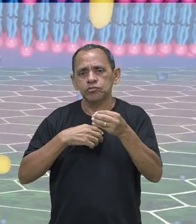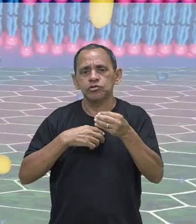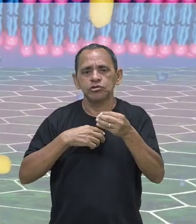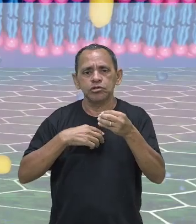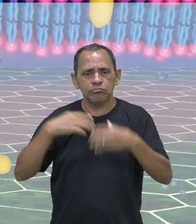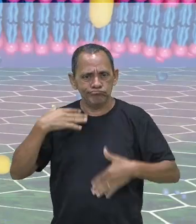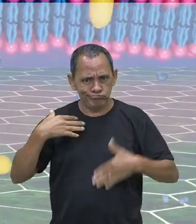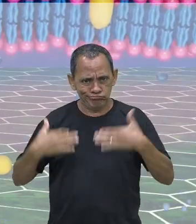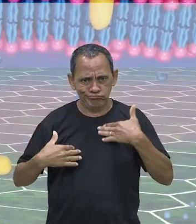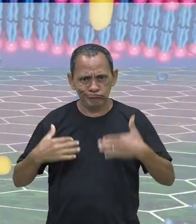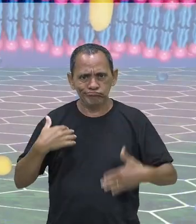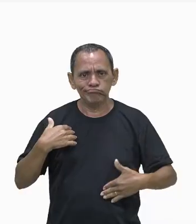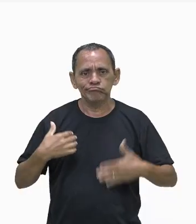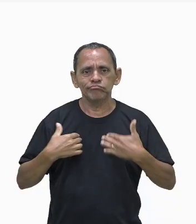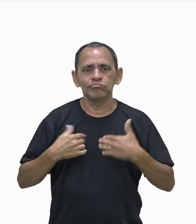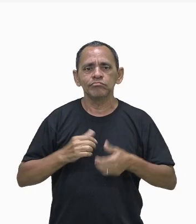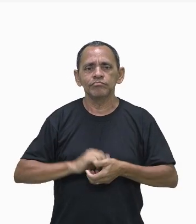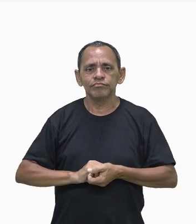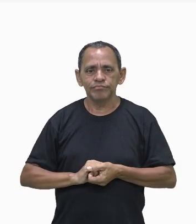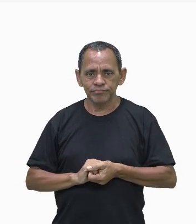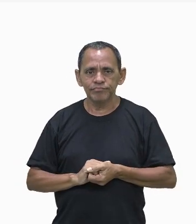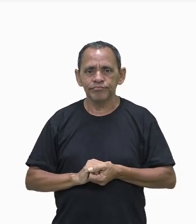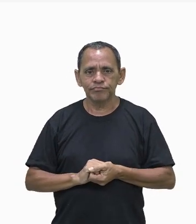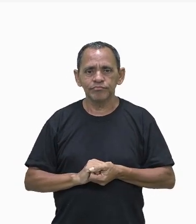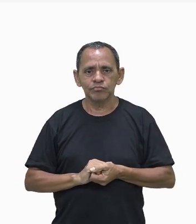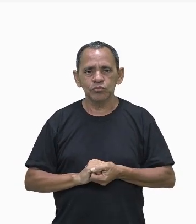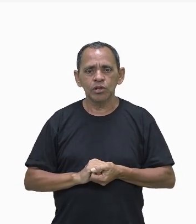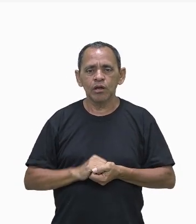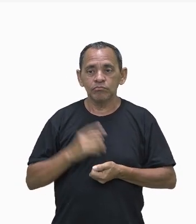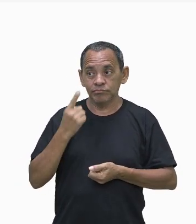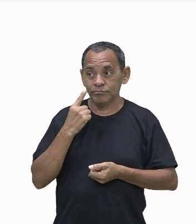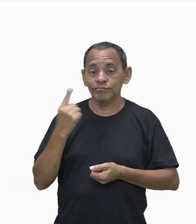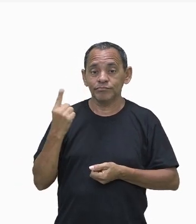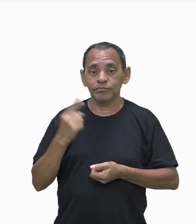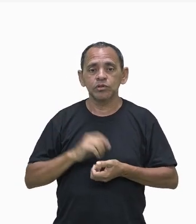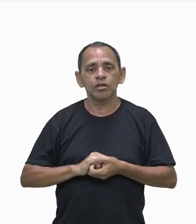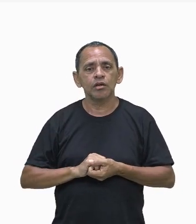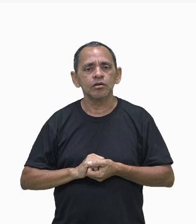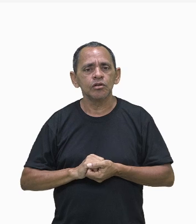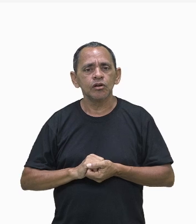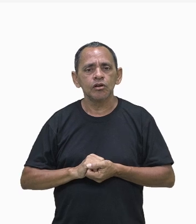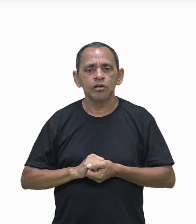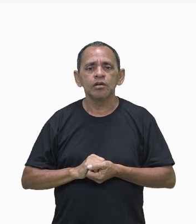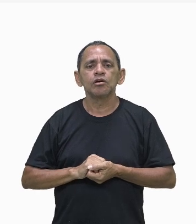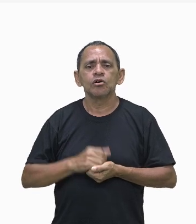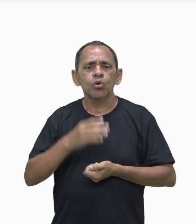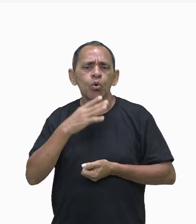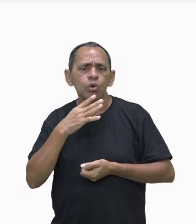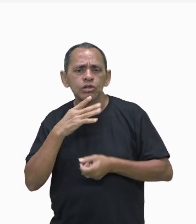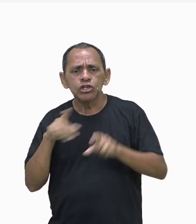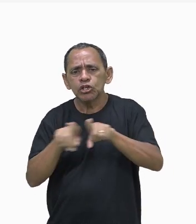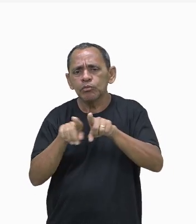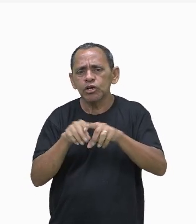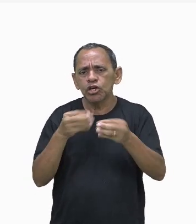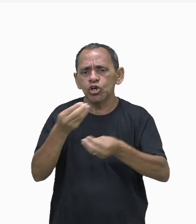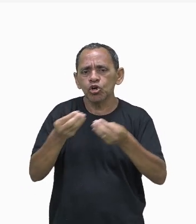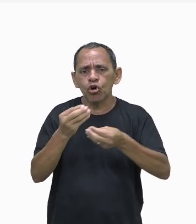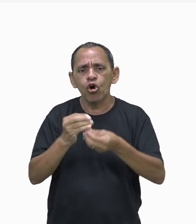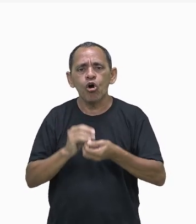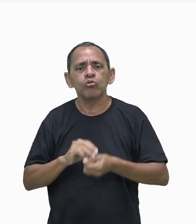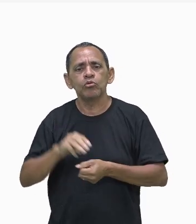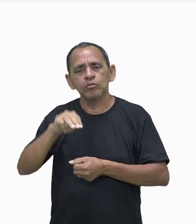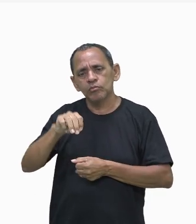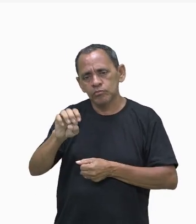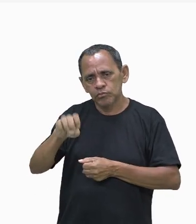Então, vejam aí que a membrana plasmática ela é também conhecida como membrana celular. É